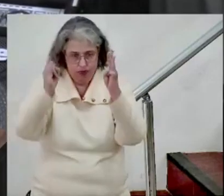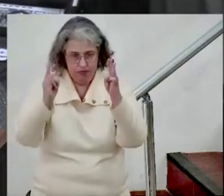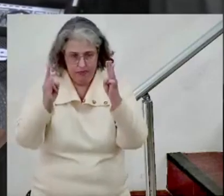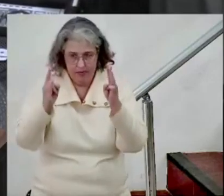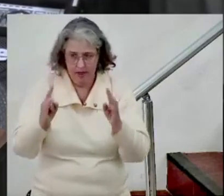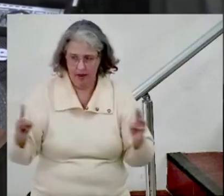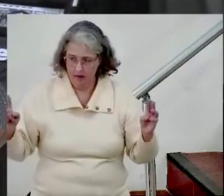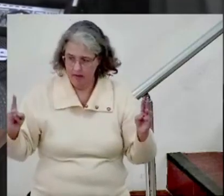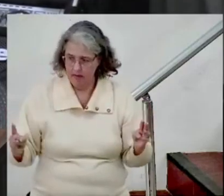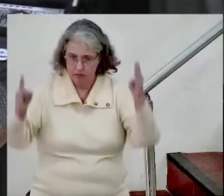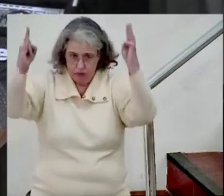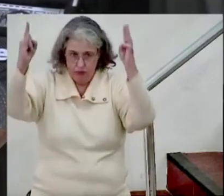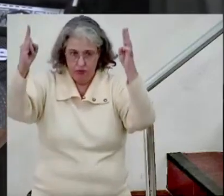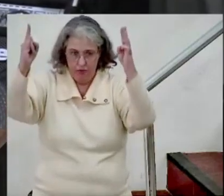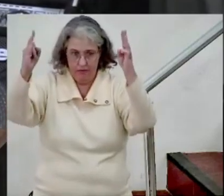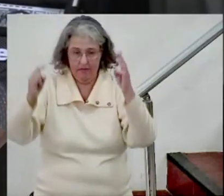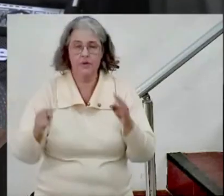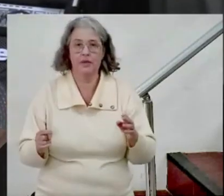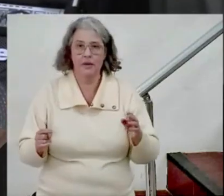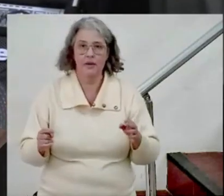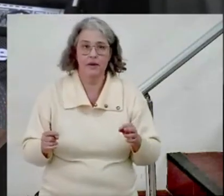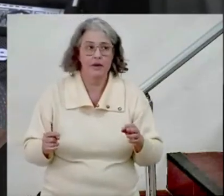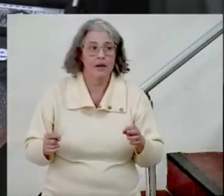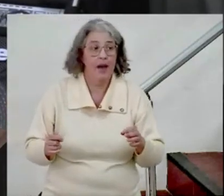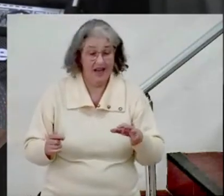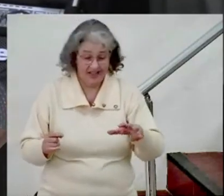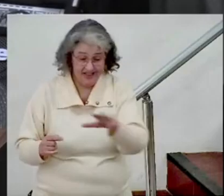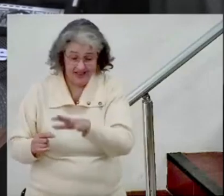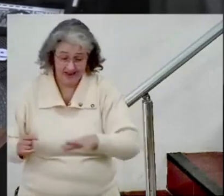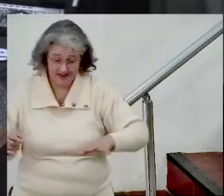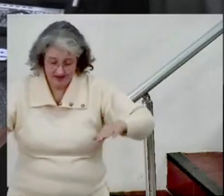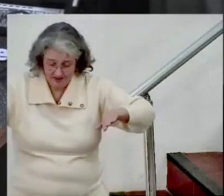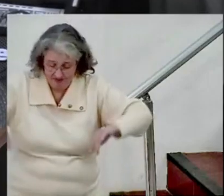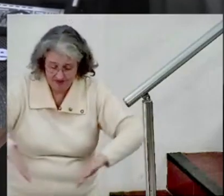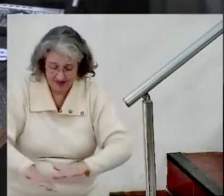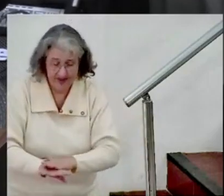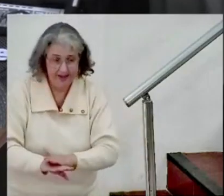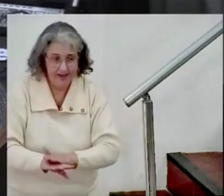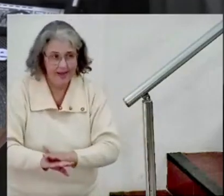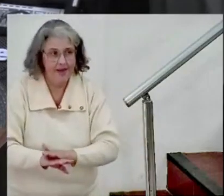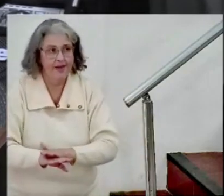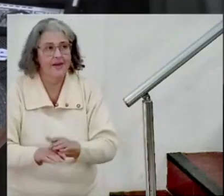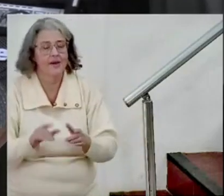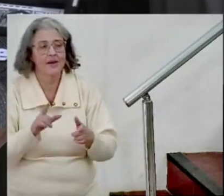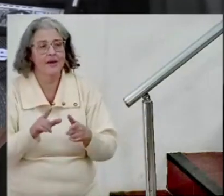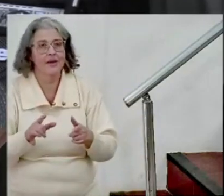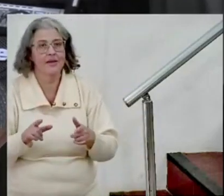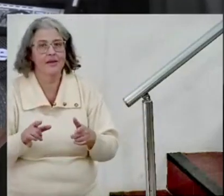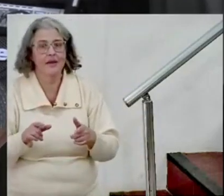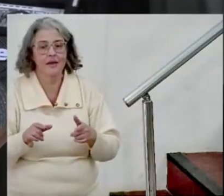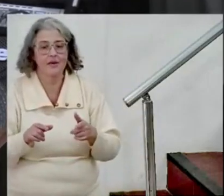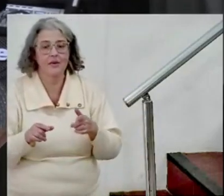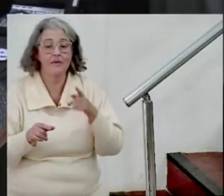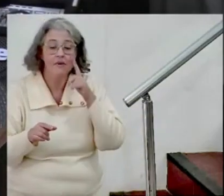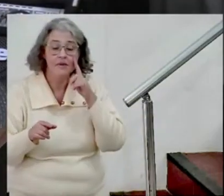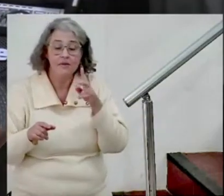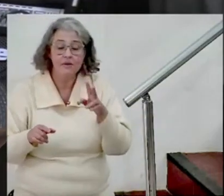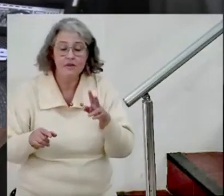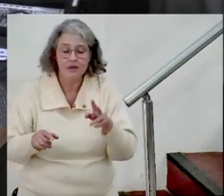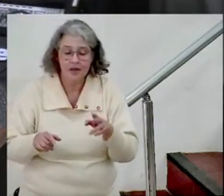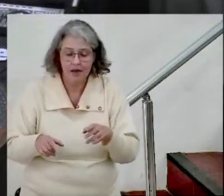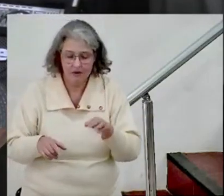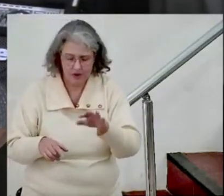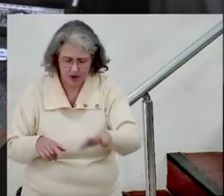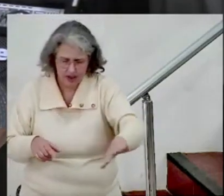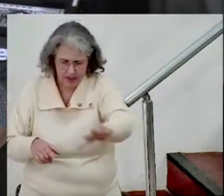estacas, de armadilhas, de buracos, de piche. Então, se o inimigo está lá e você joga uma flecha pegando fogo, põe fogo no exército do